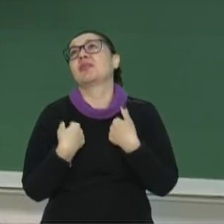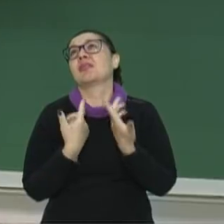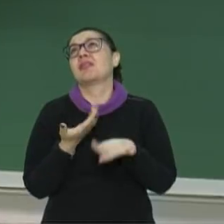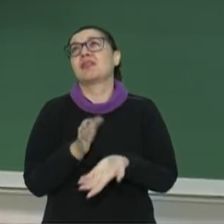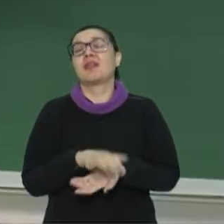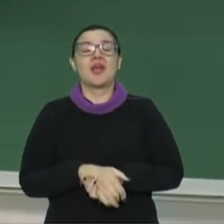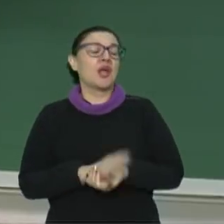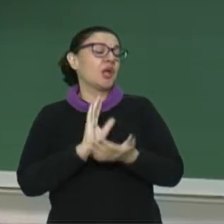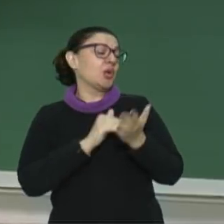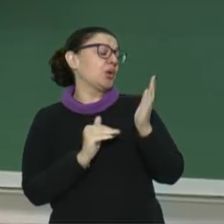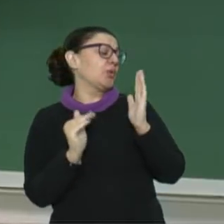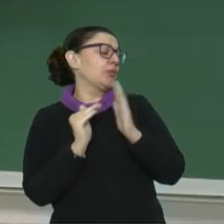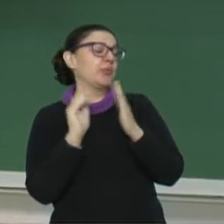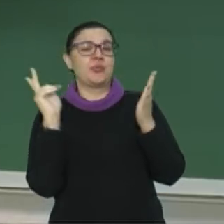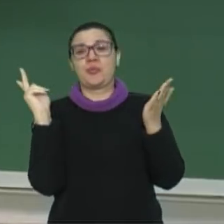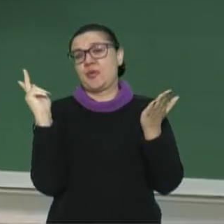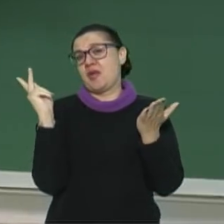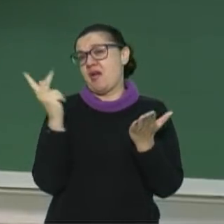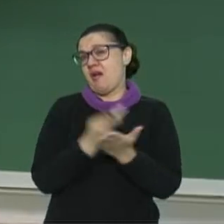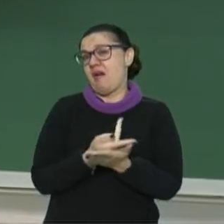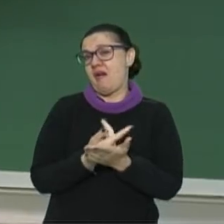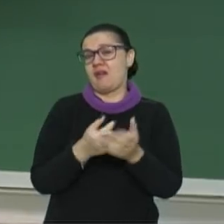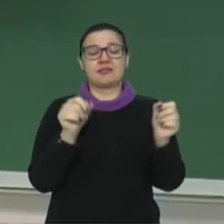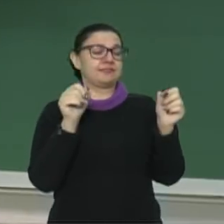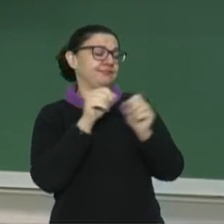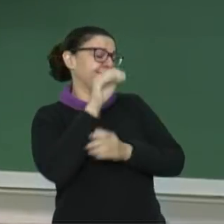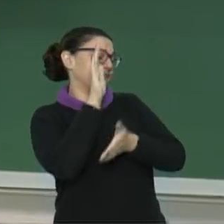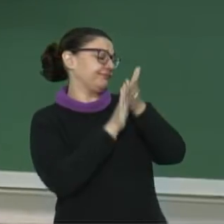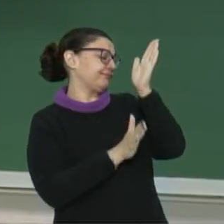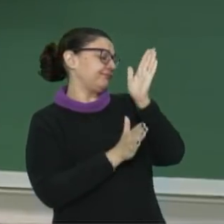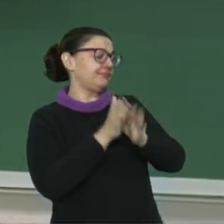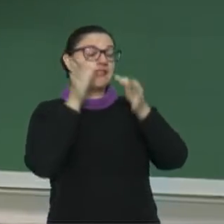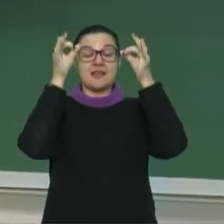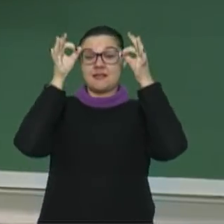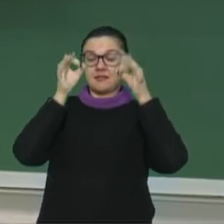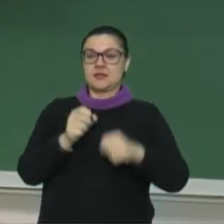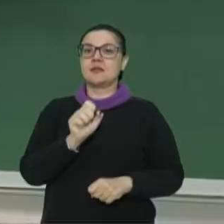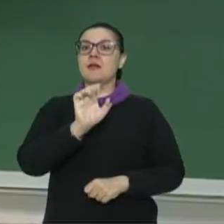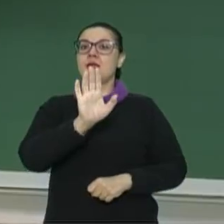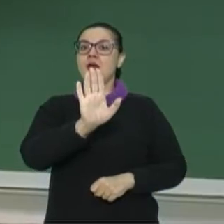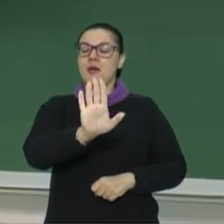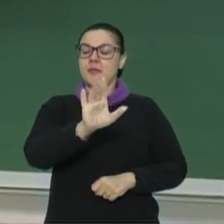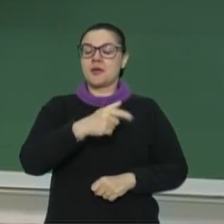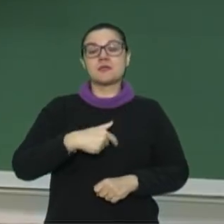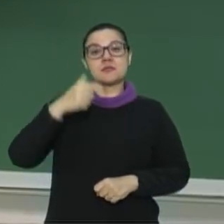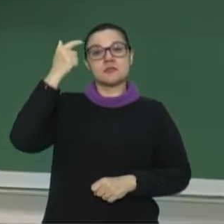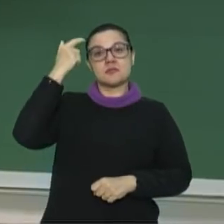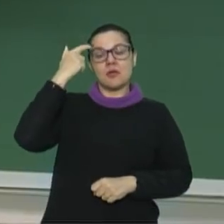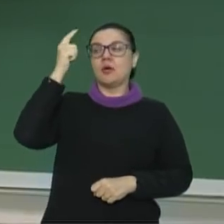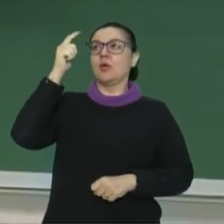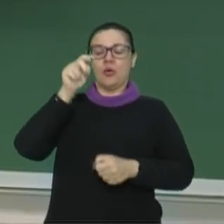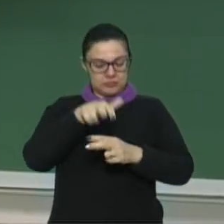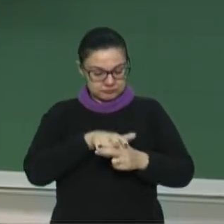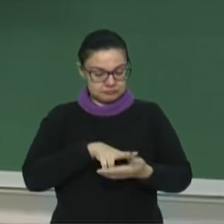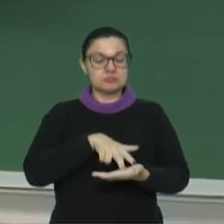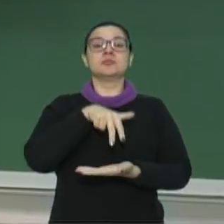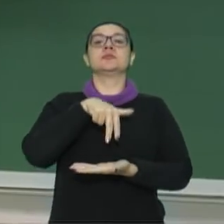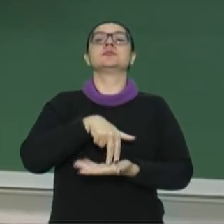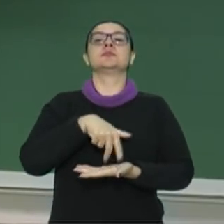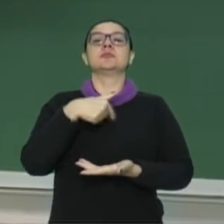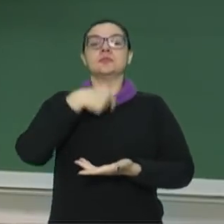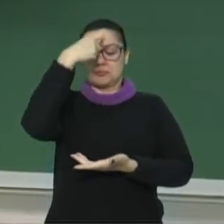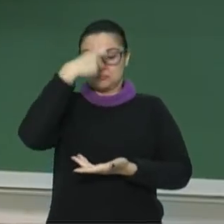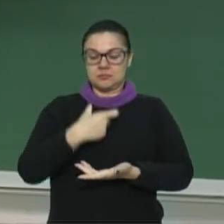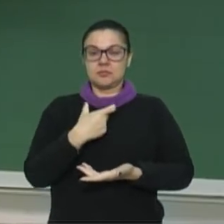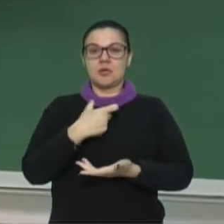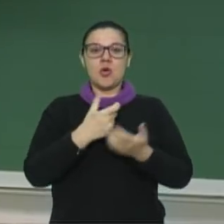tá tudo errado, que eu não faço nada certo, mas logo eu me lembro e levanto desse banquinho, porque